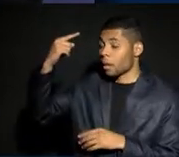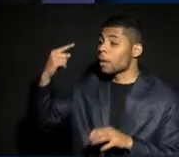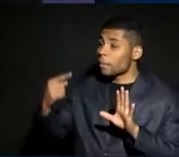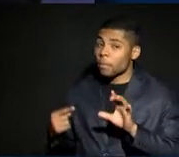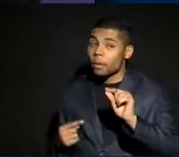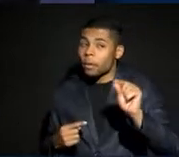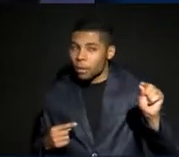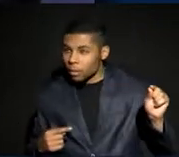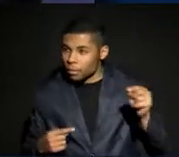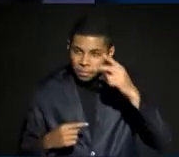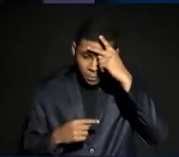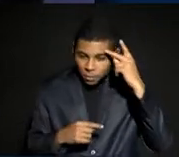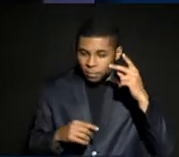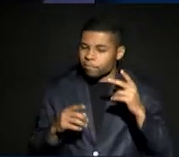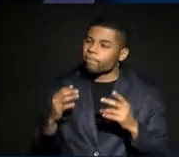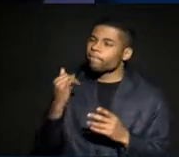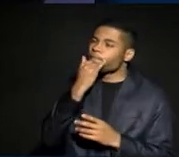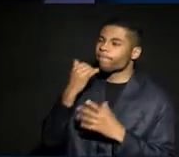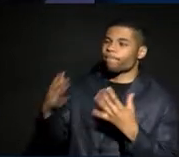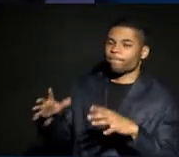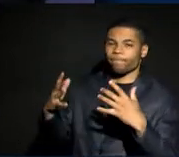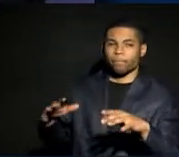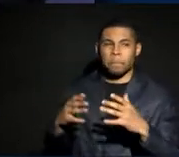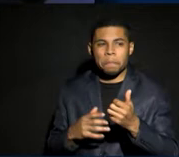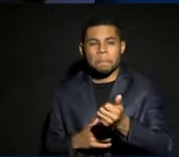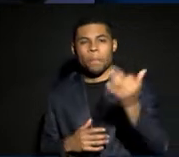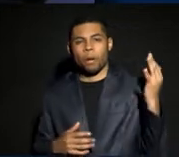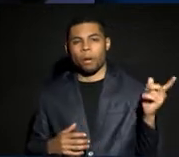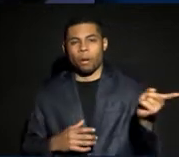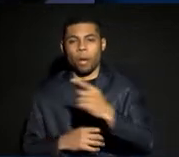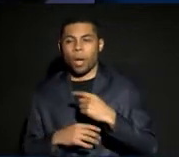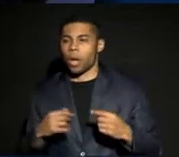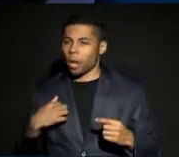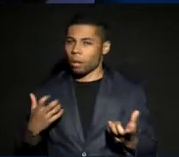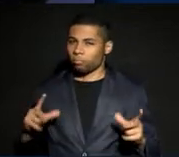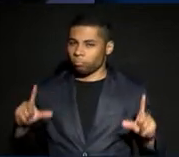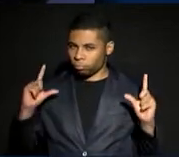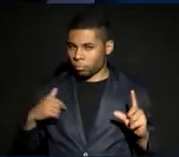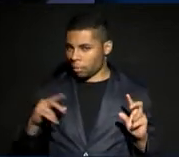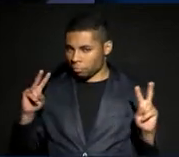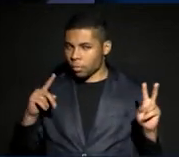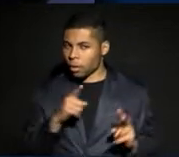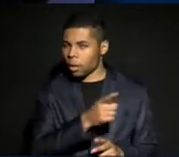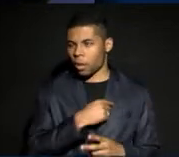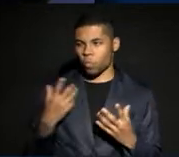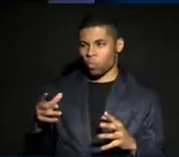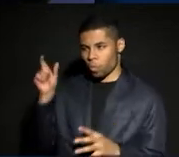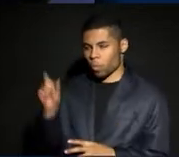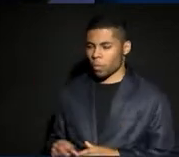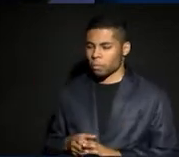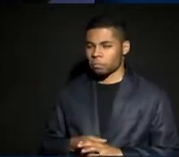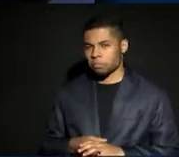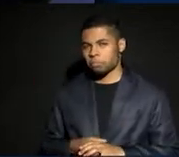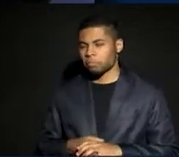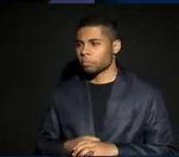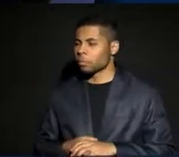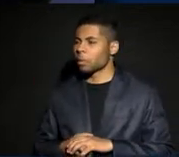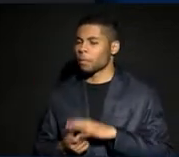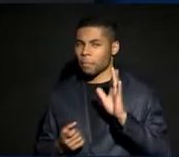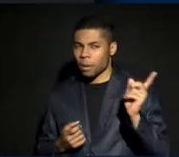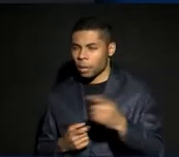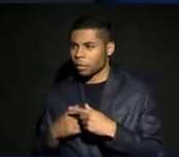os candidatos. O senhor e sua campanha trabalham para ganhar a eleição no primeiro turno, tem isso ou